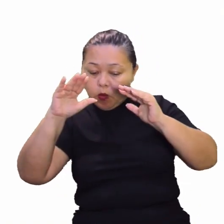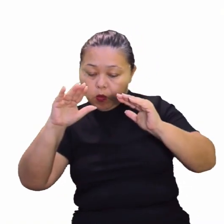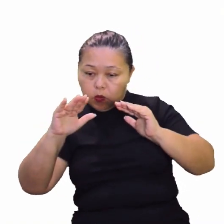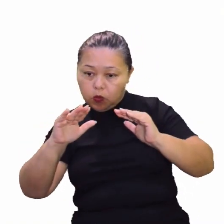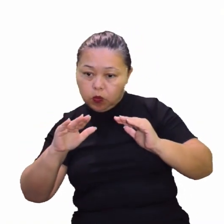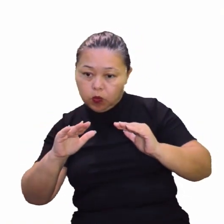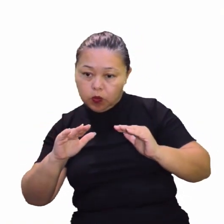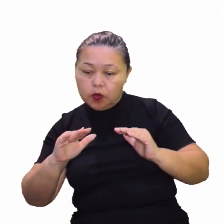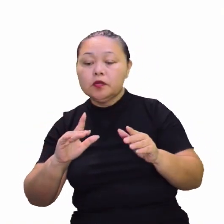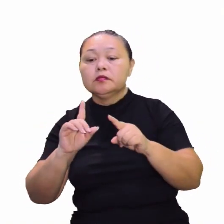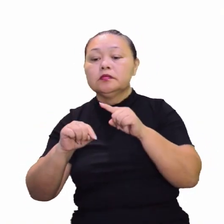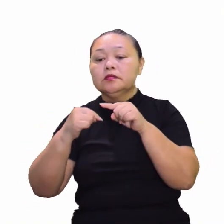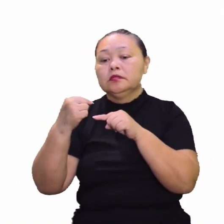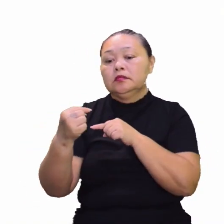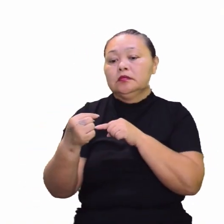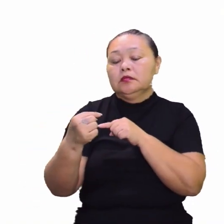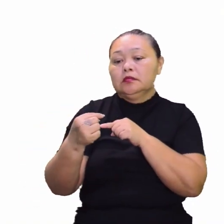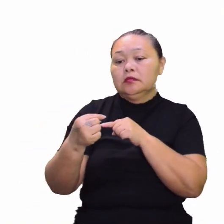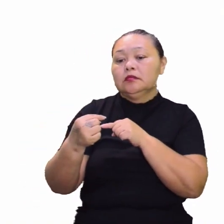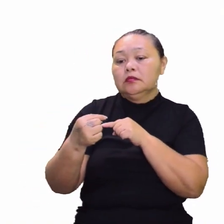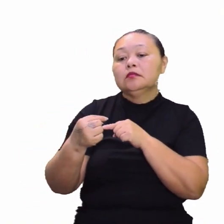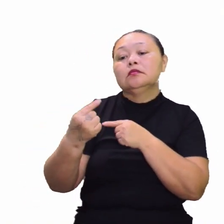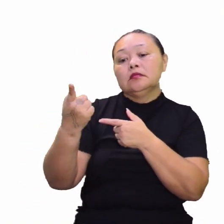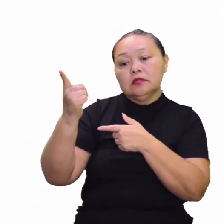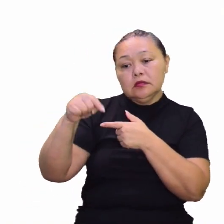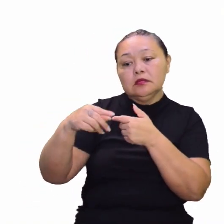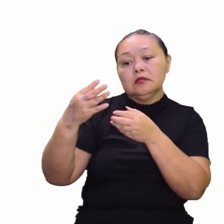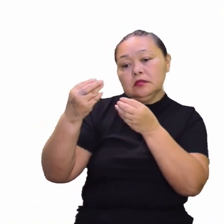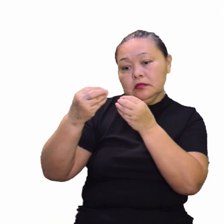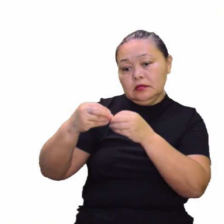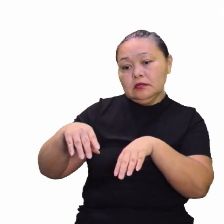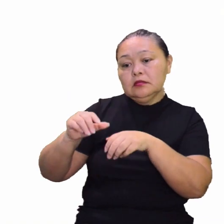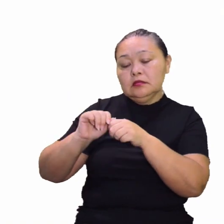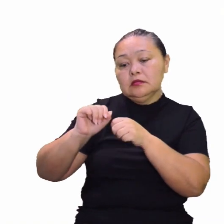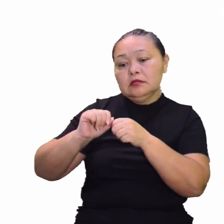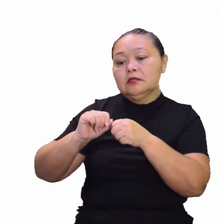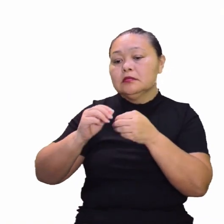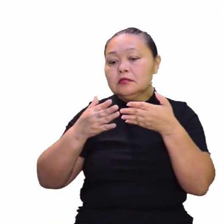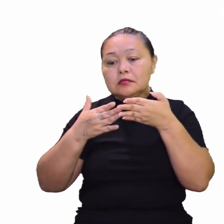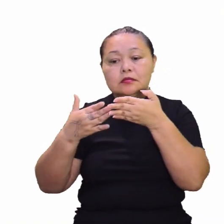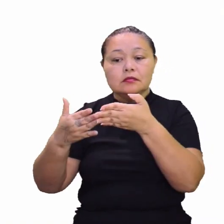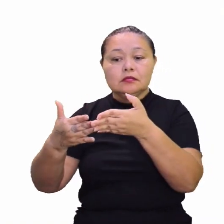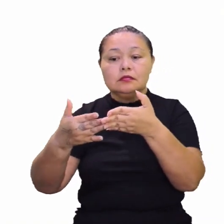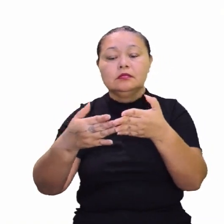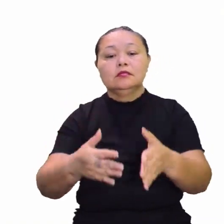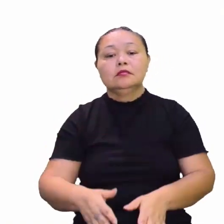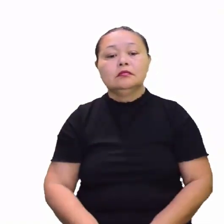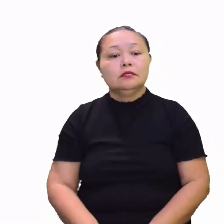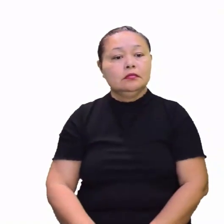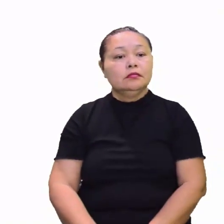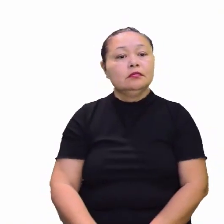ali durante o período de estiagem, certamente compromete a questão da navegabilidade.